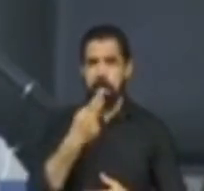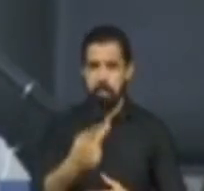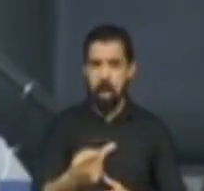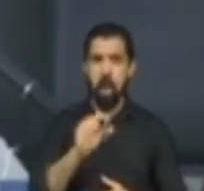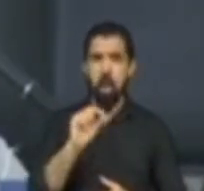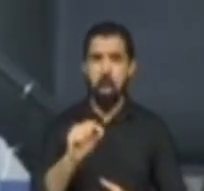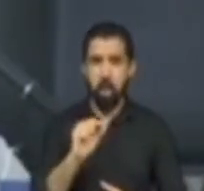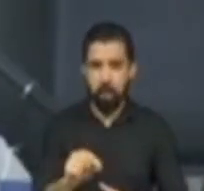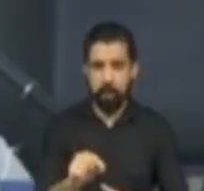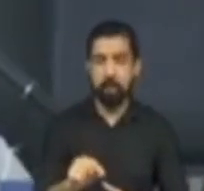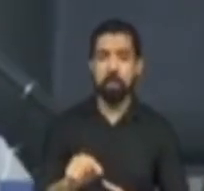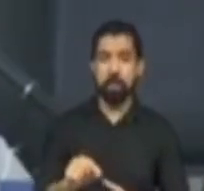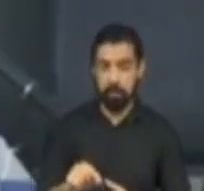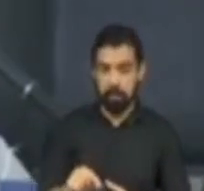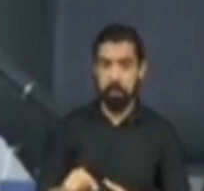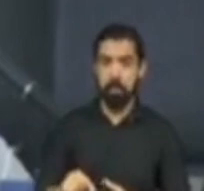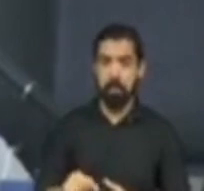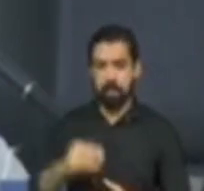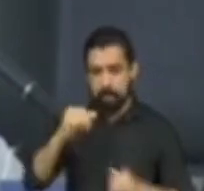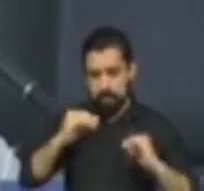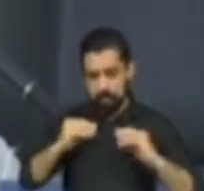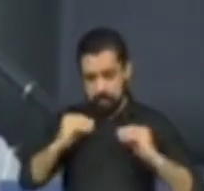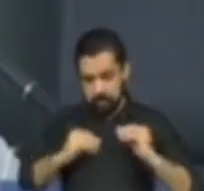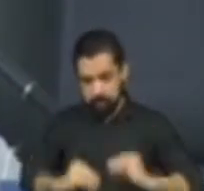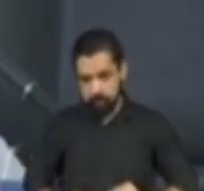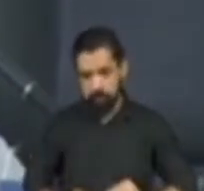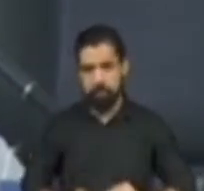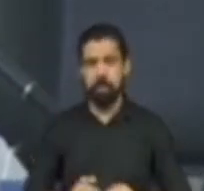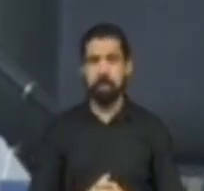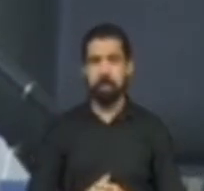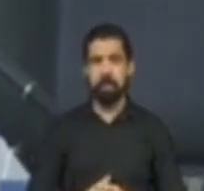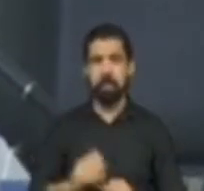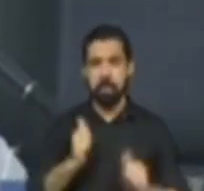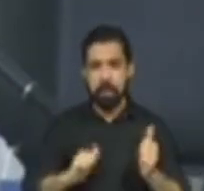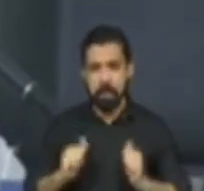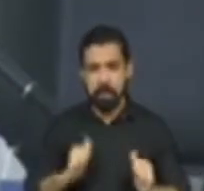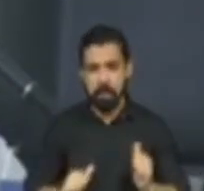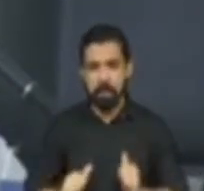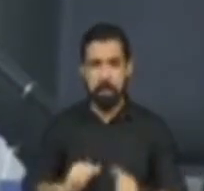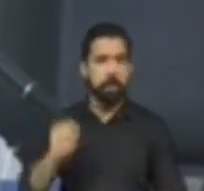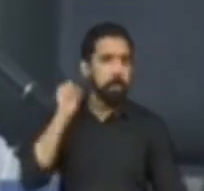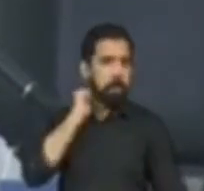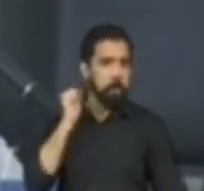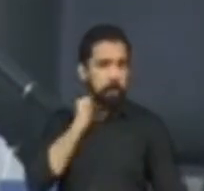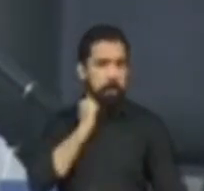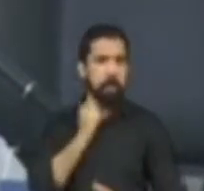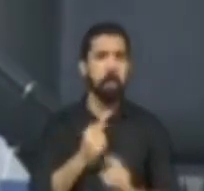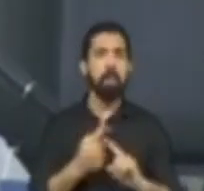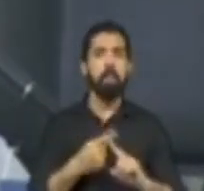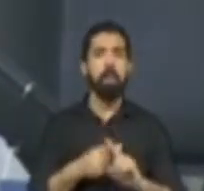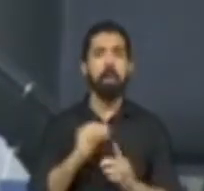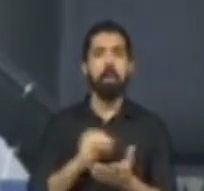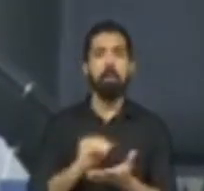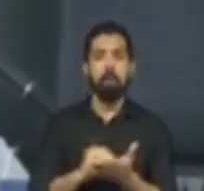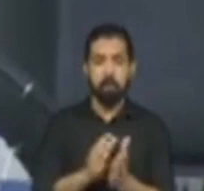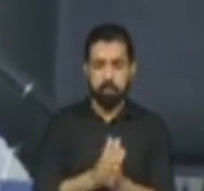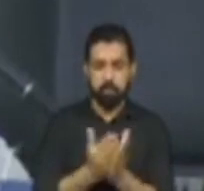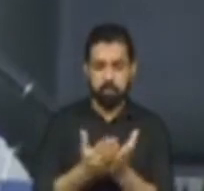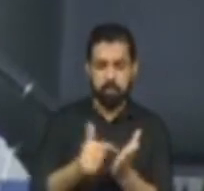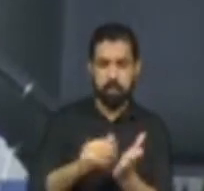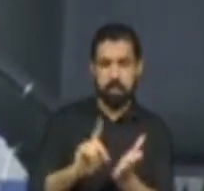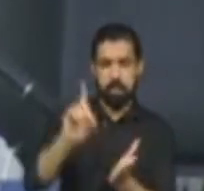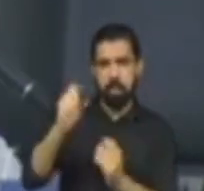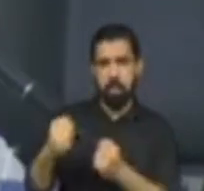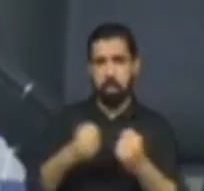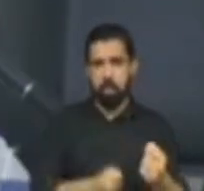amassou. Depressão, síndrome do pânico, tudo isso porque me faltava a santa palavra de Deus, o poder do